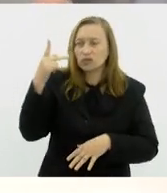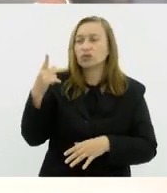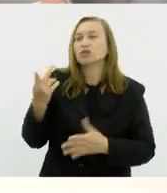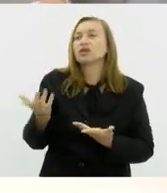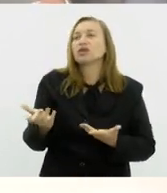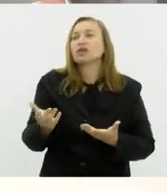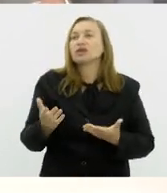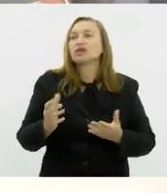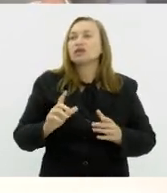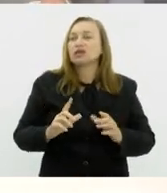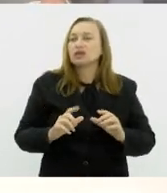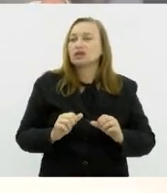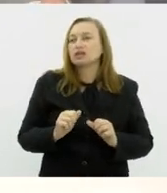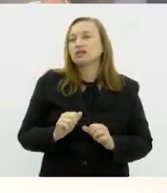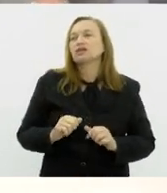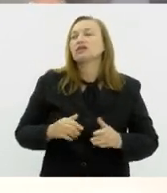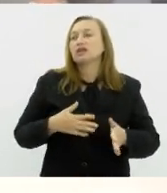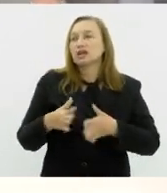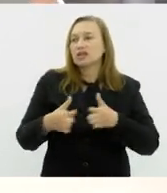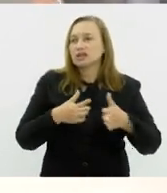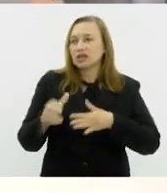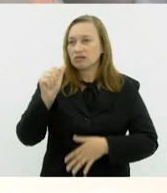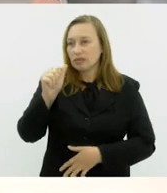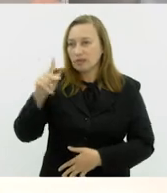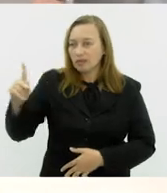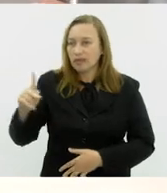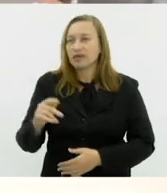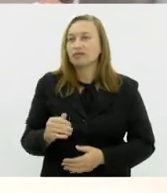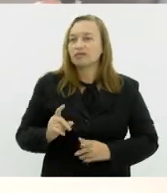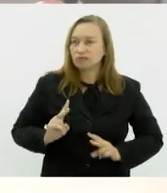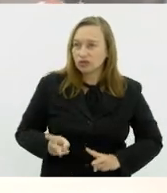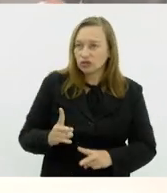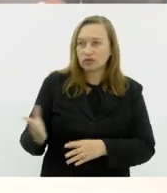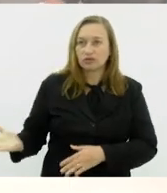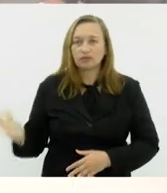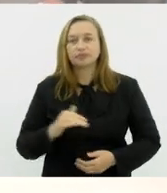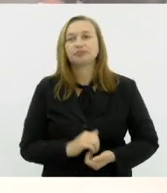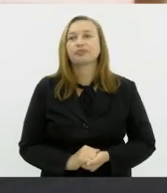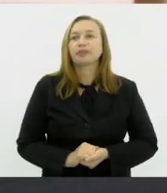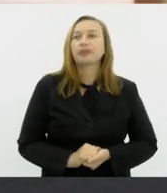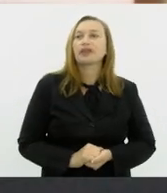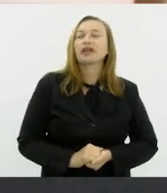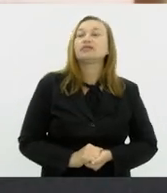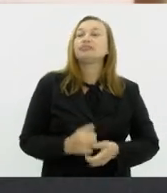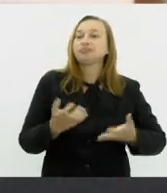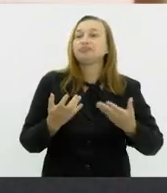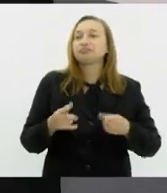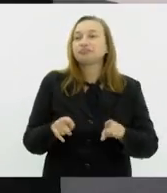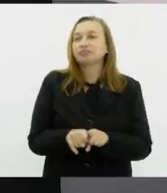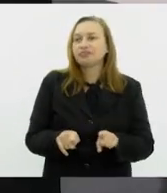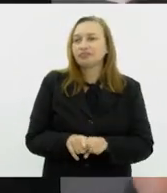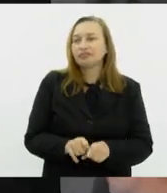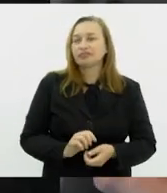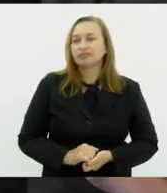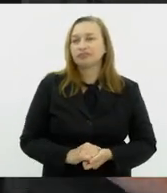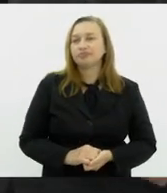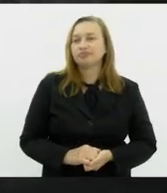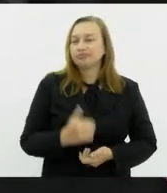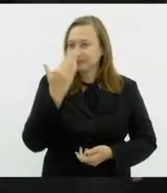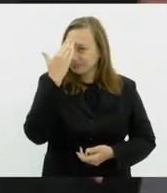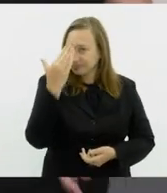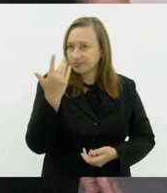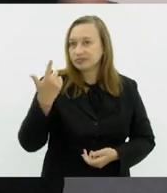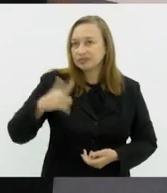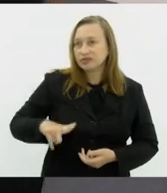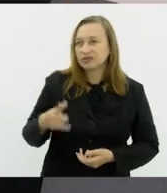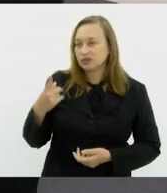gratuitamente a um aplicativo que a gente vai botar aqui. Vamos continuar. Sim. Então, bom, sem mais delongas, eu queria, então, agradecendo muito mais uma